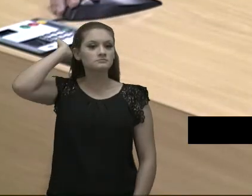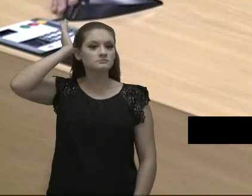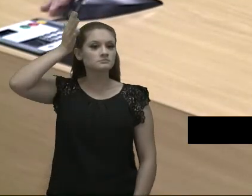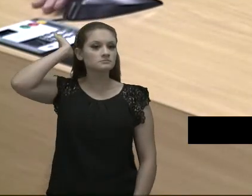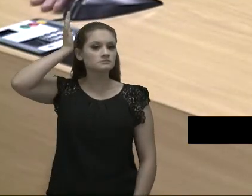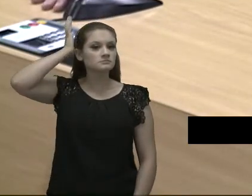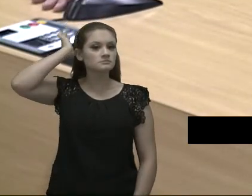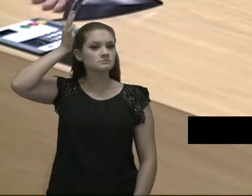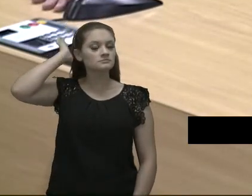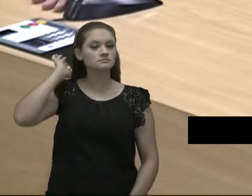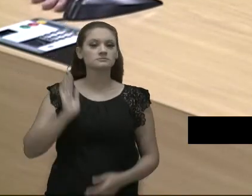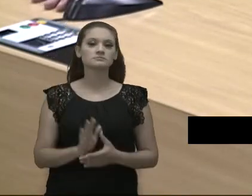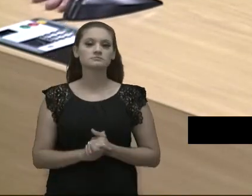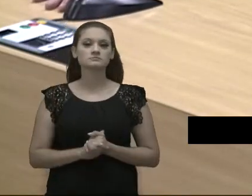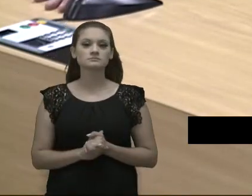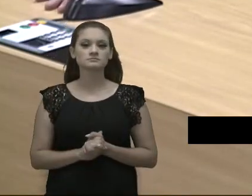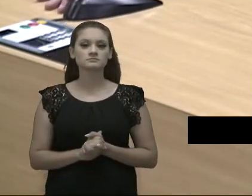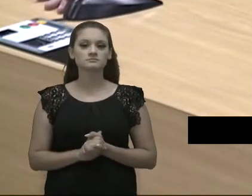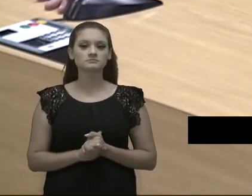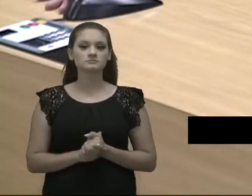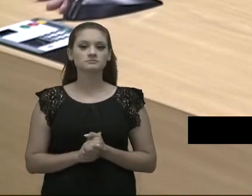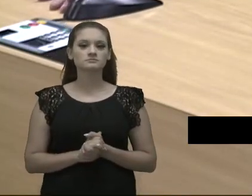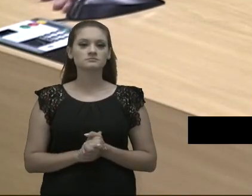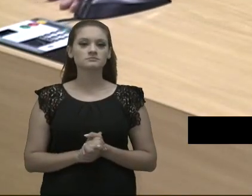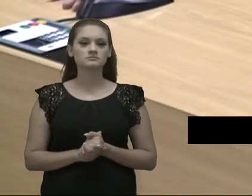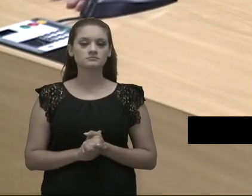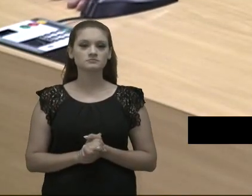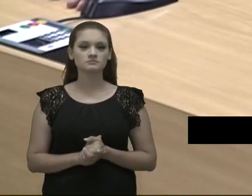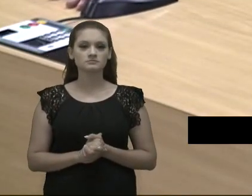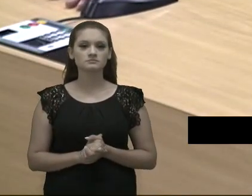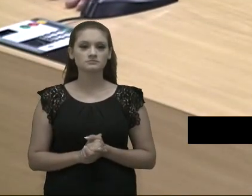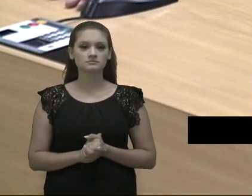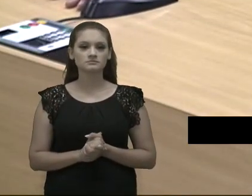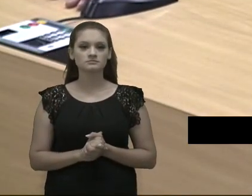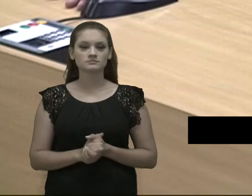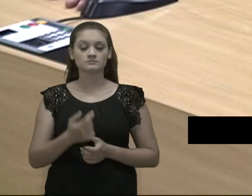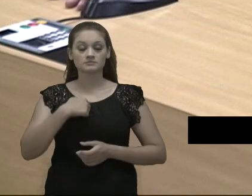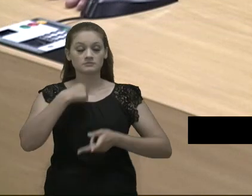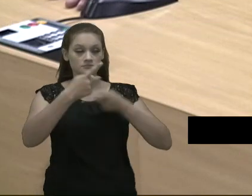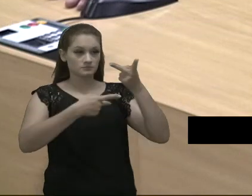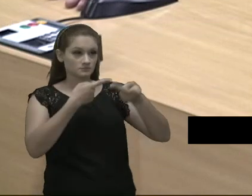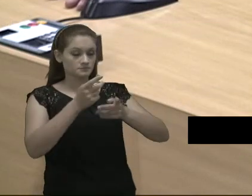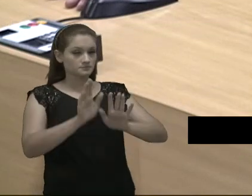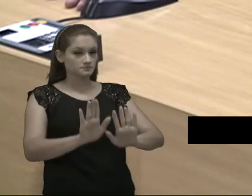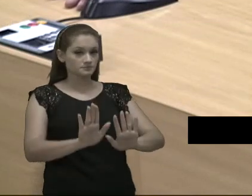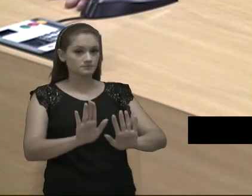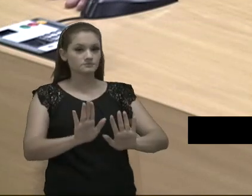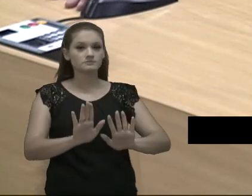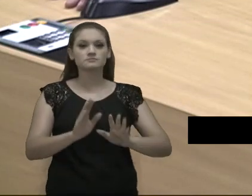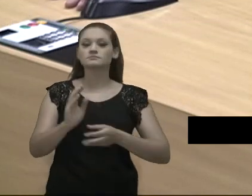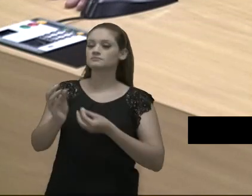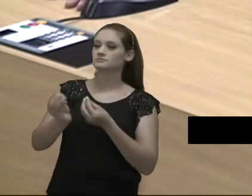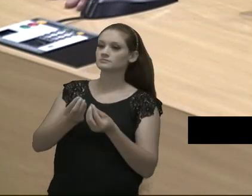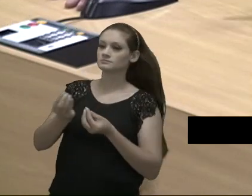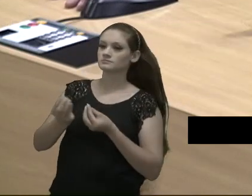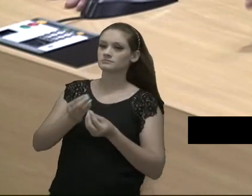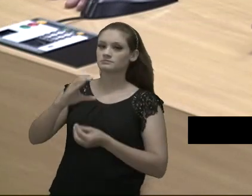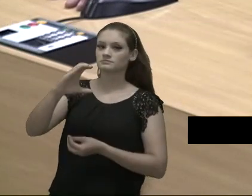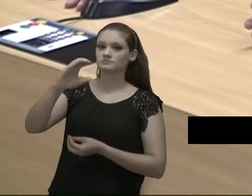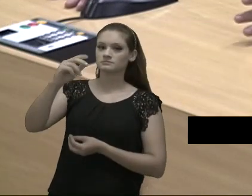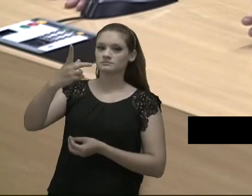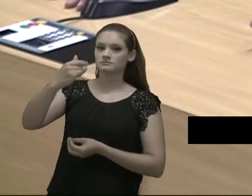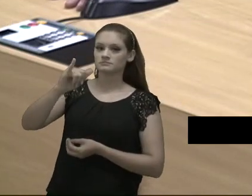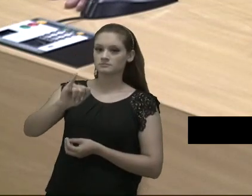funcionando? Tá, sair. Puxa um pouquinho mais perto, doutor, que não está dando para ouvir. O que eu estou dizendo é o seguinte, como a CPI se trata